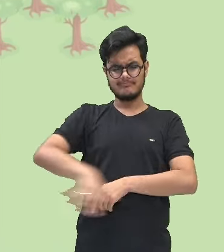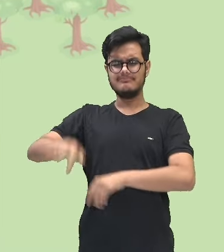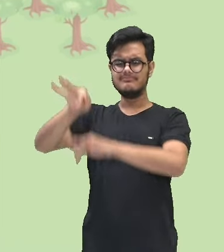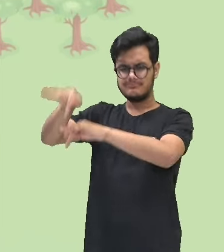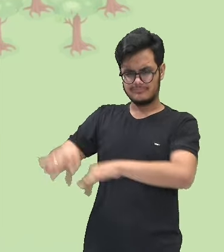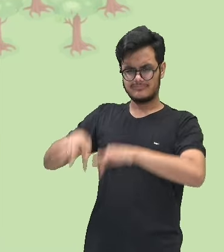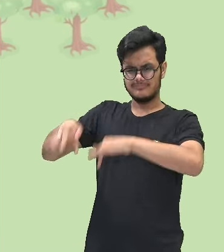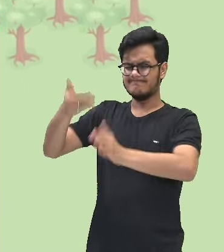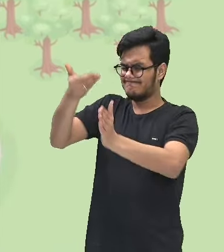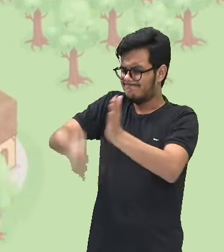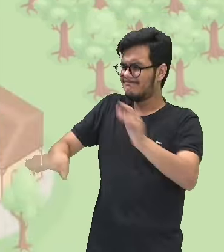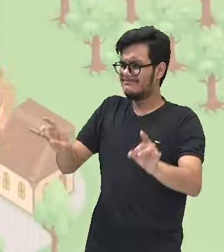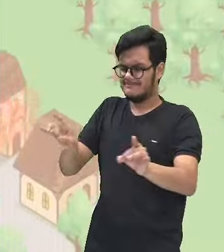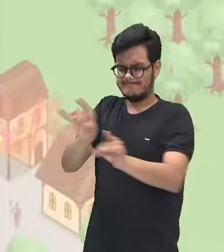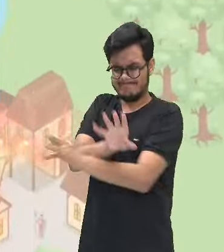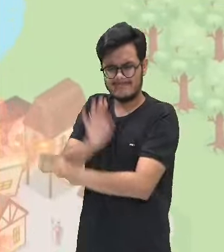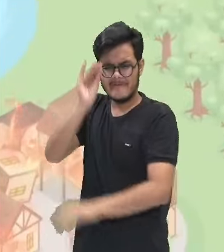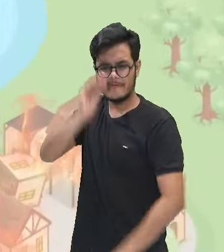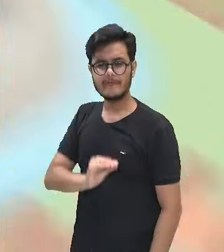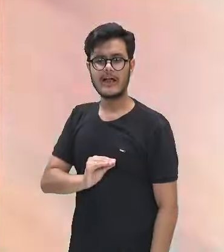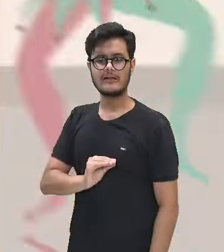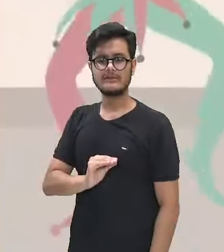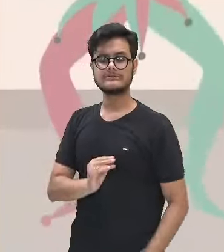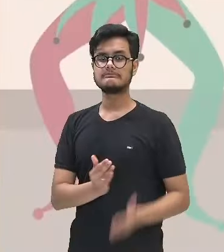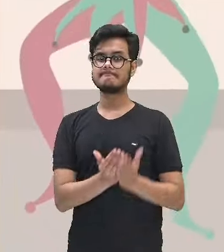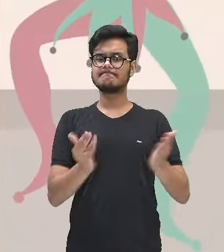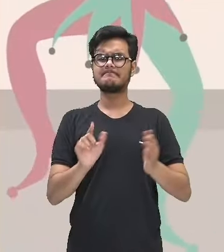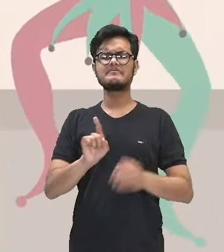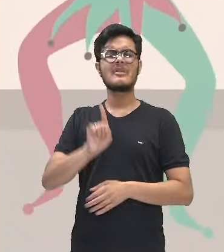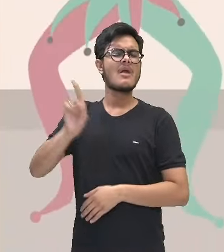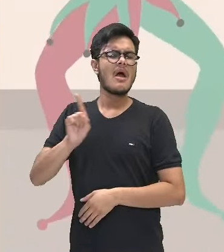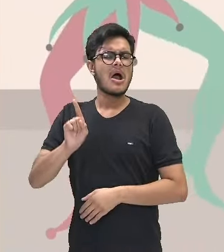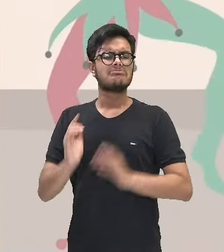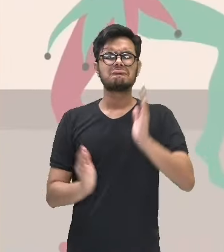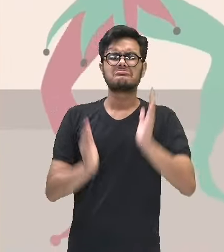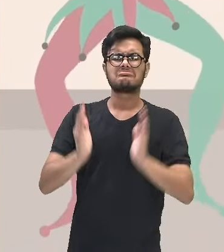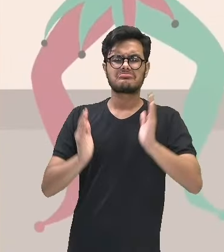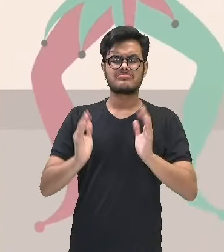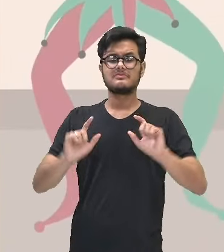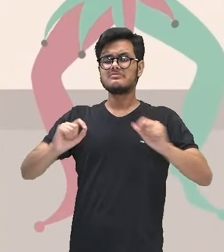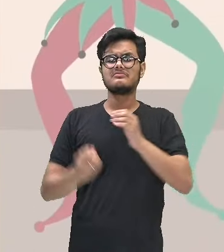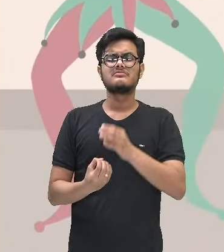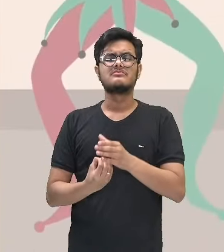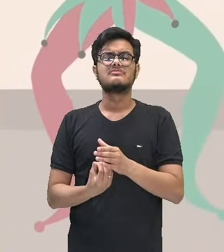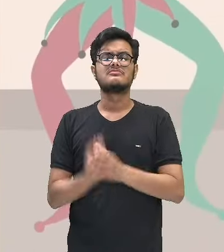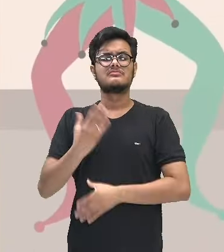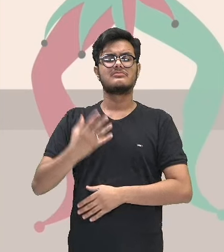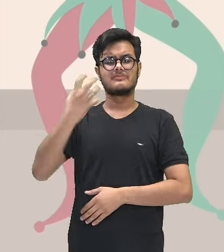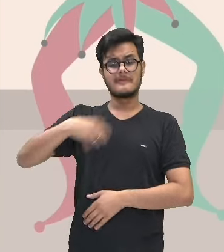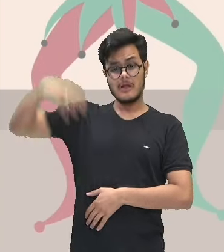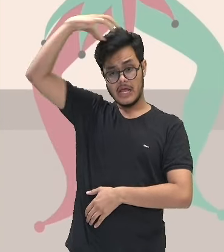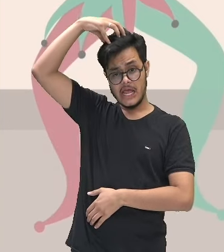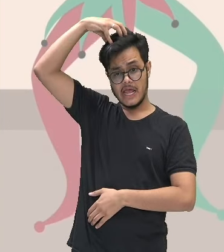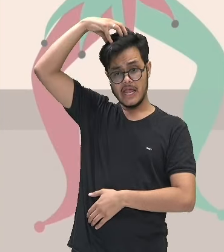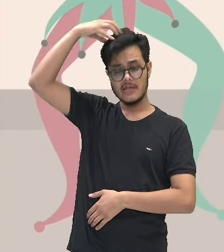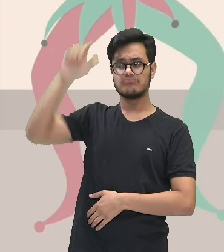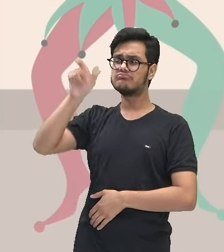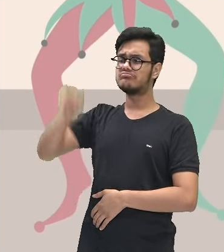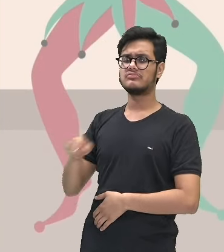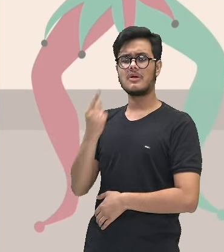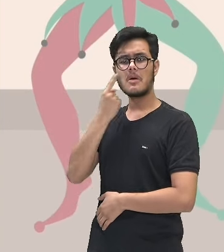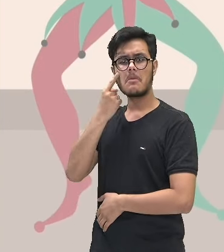feudal ele acabe enfraquecendo. Com esse enfraquecimento do sistema feudal, vai surgir quem? A figura do monarca. E observem